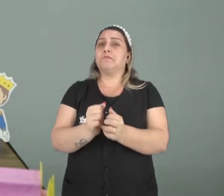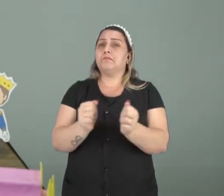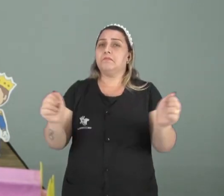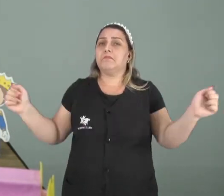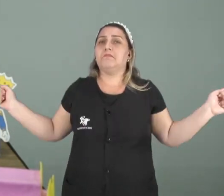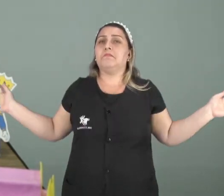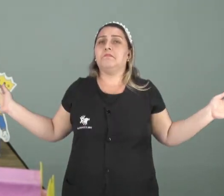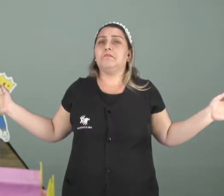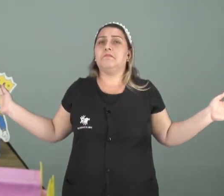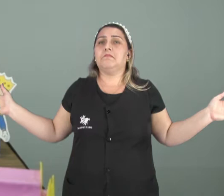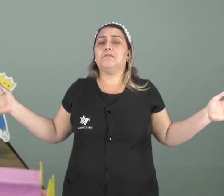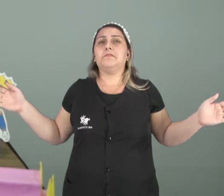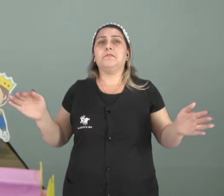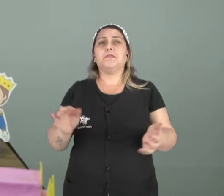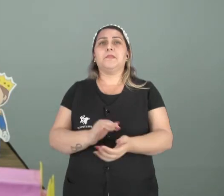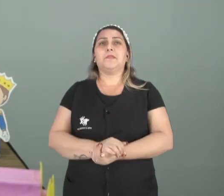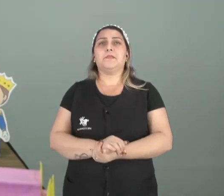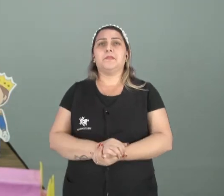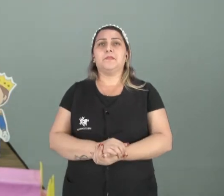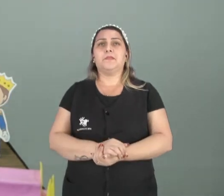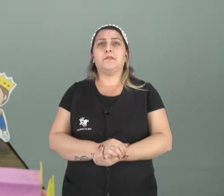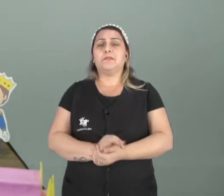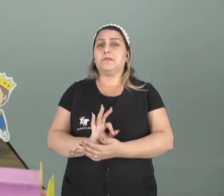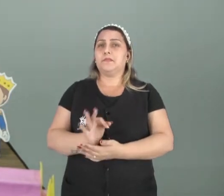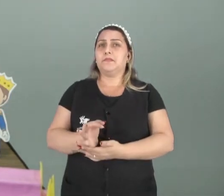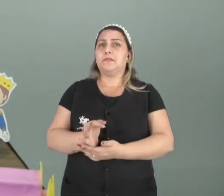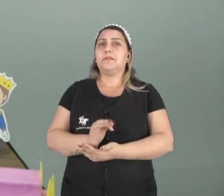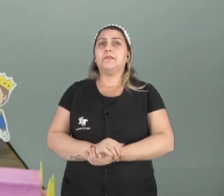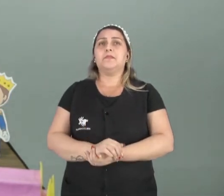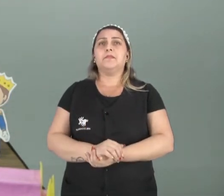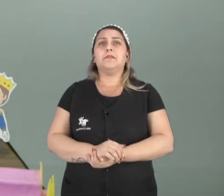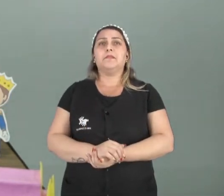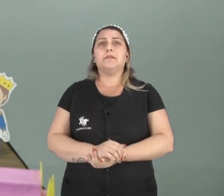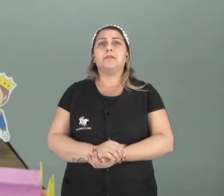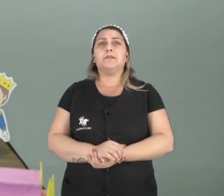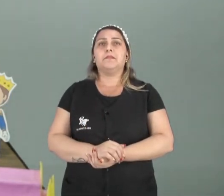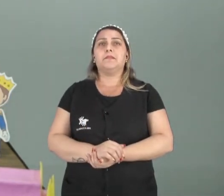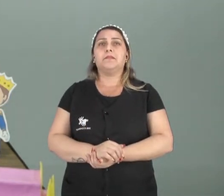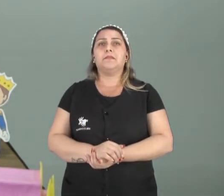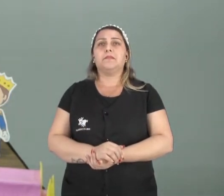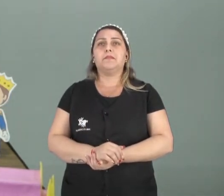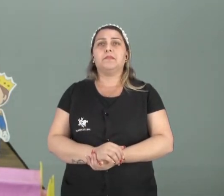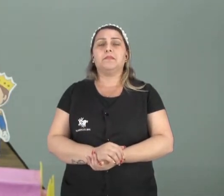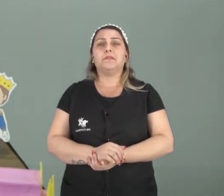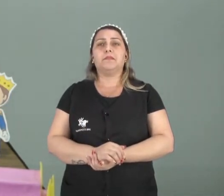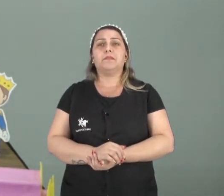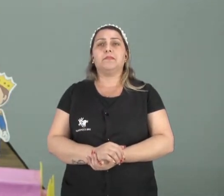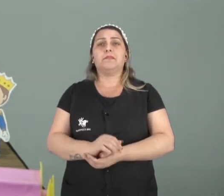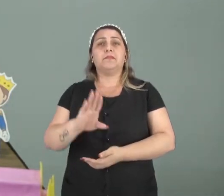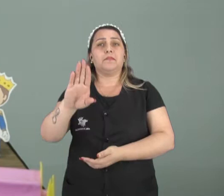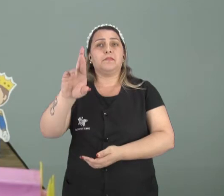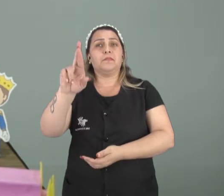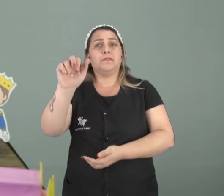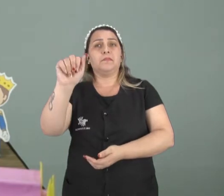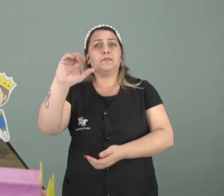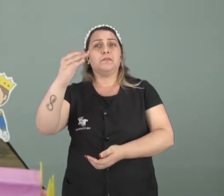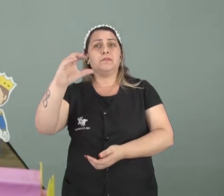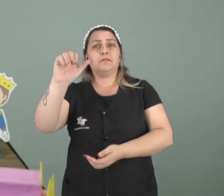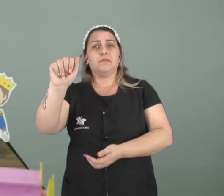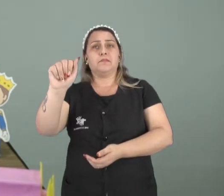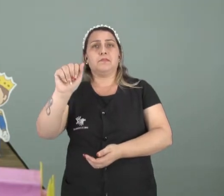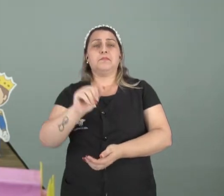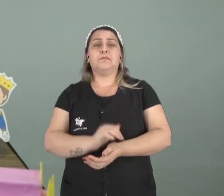esticar bem grande, certo? Esta é a medida que nós chamamos de